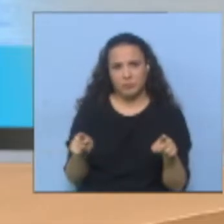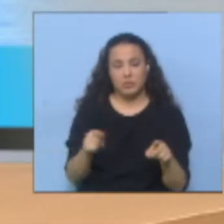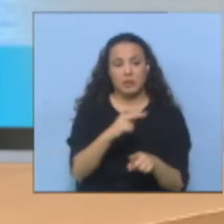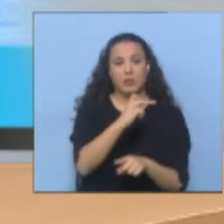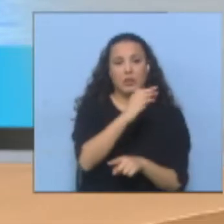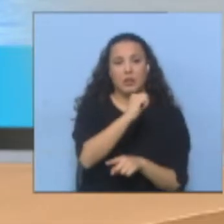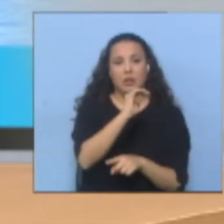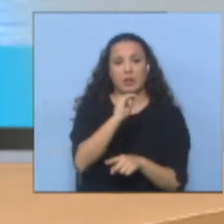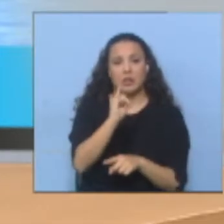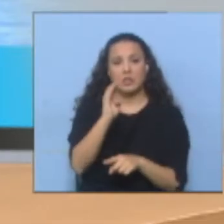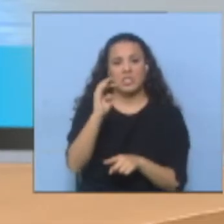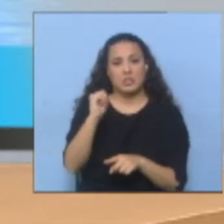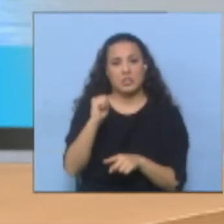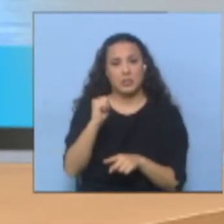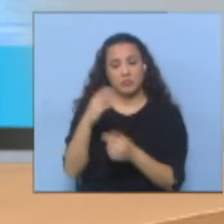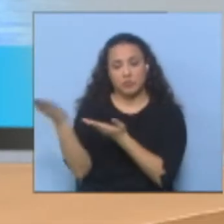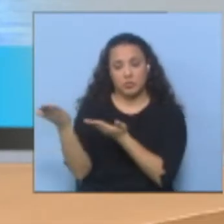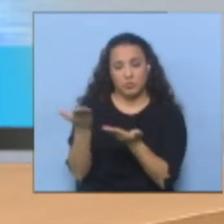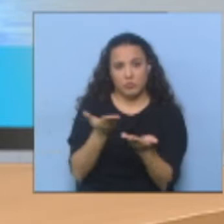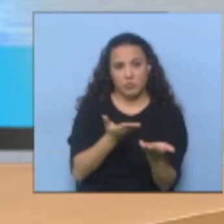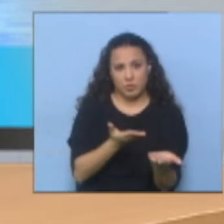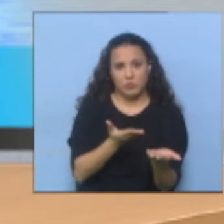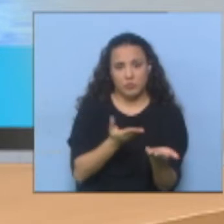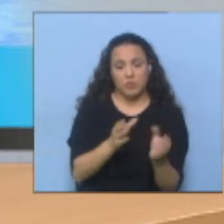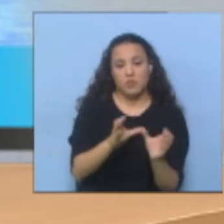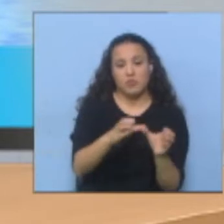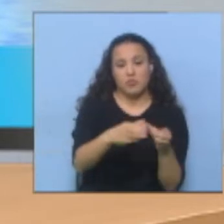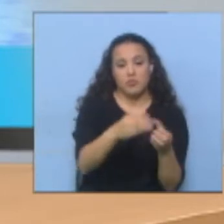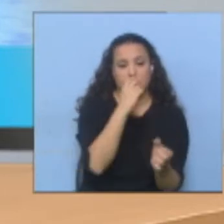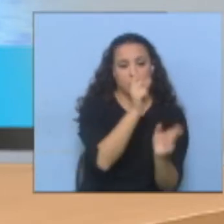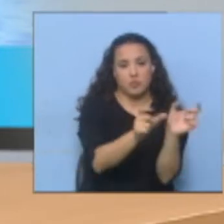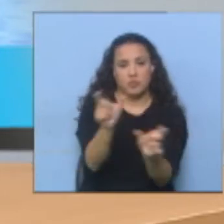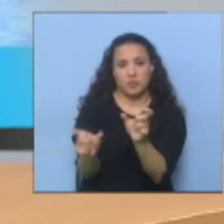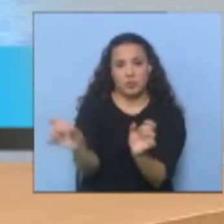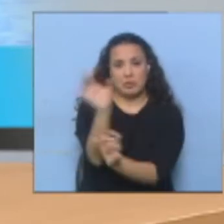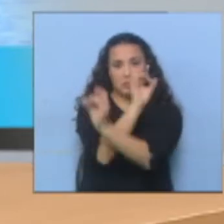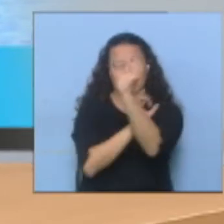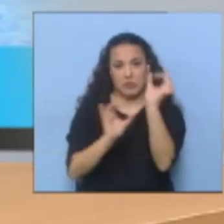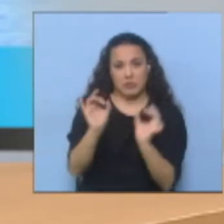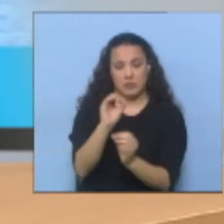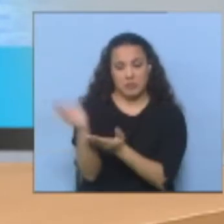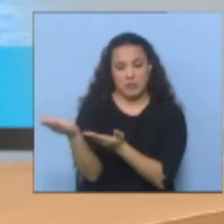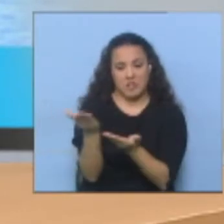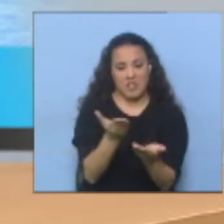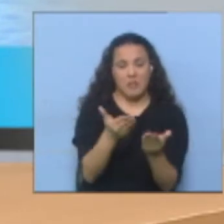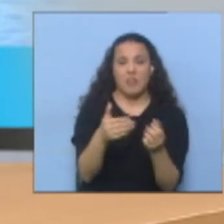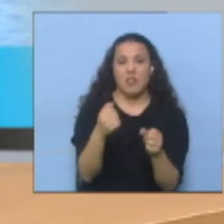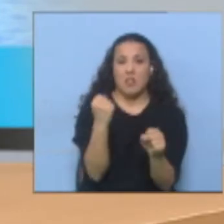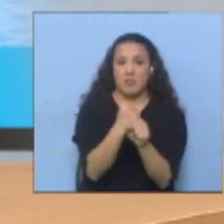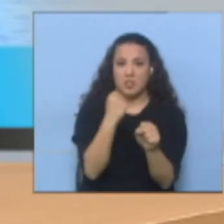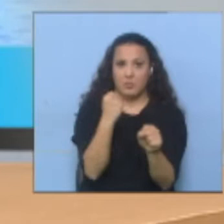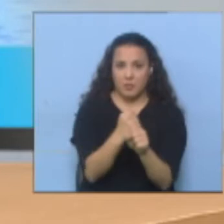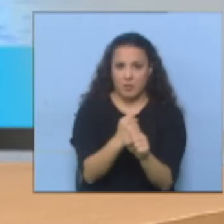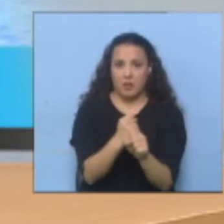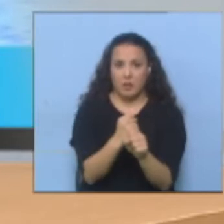ACISO convida um conjunto de operadores internacionais, e essa é uma atividade, é um trabalho